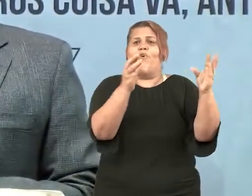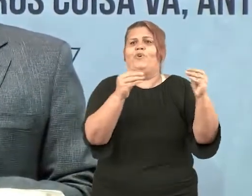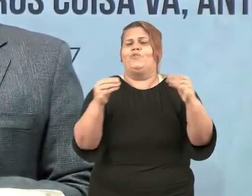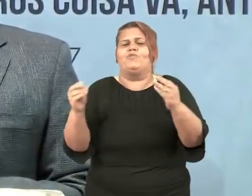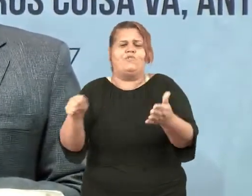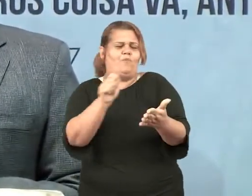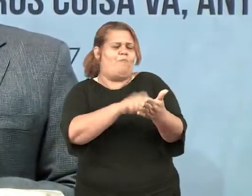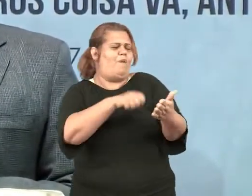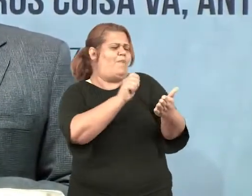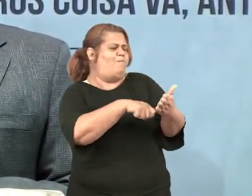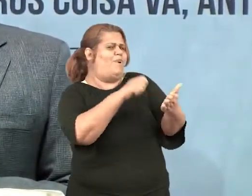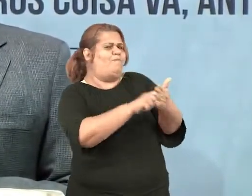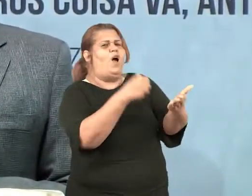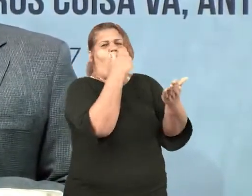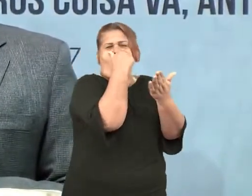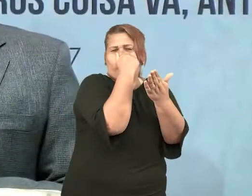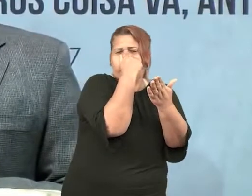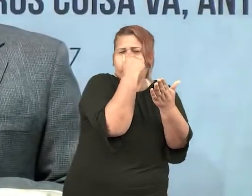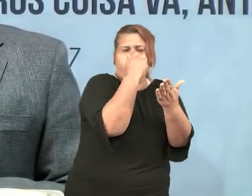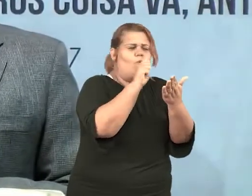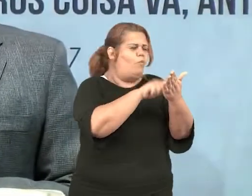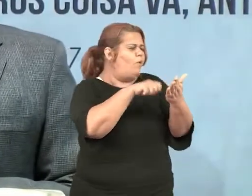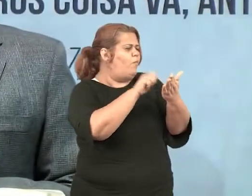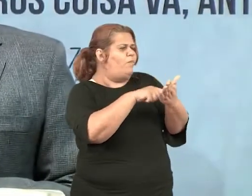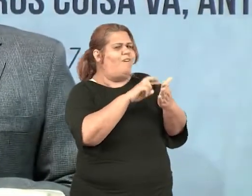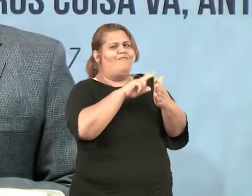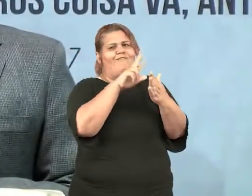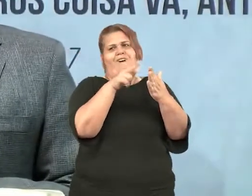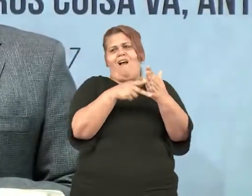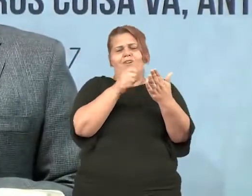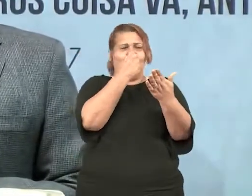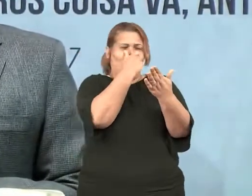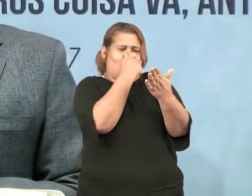muitos com a agenda completamente lotada,